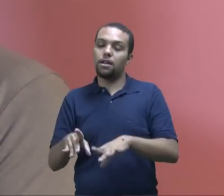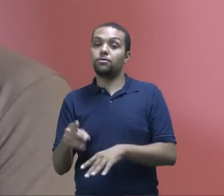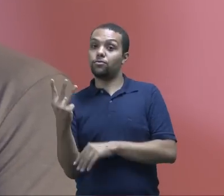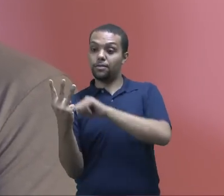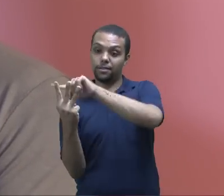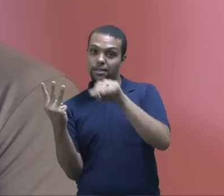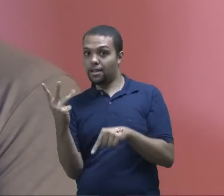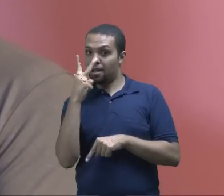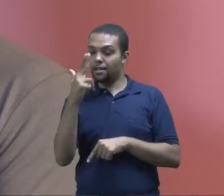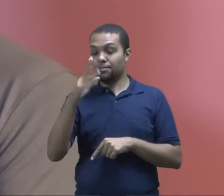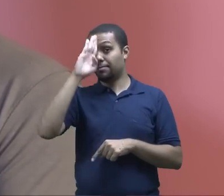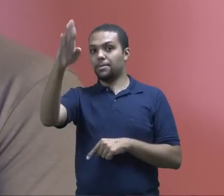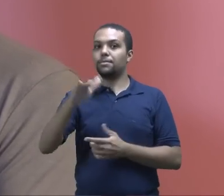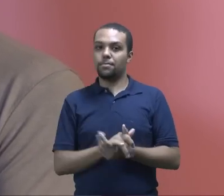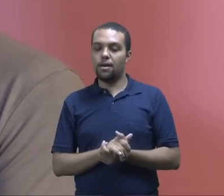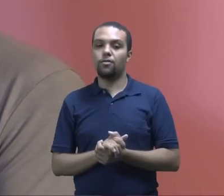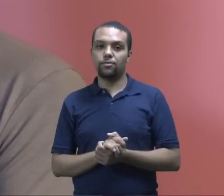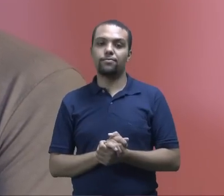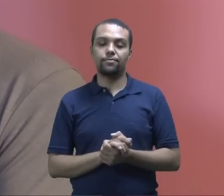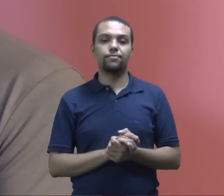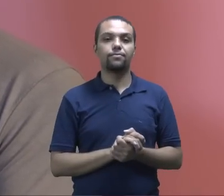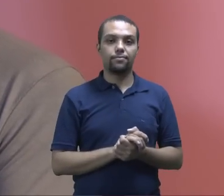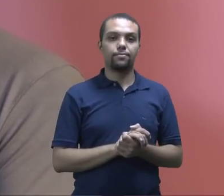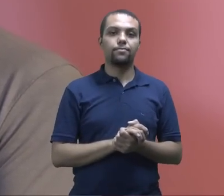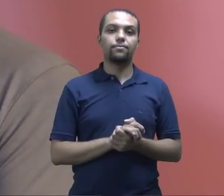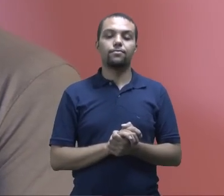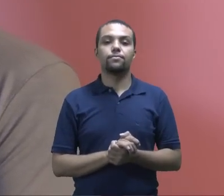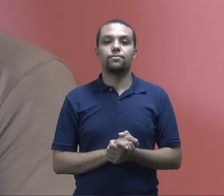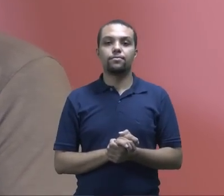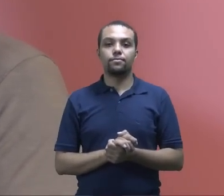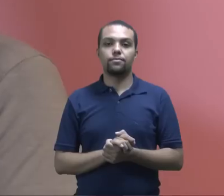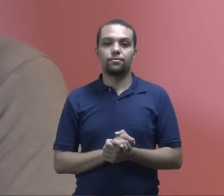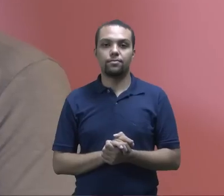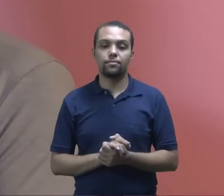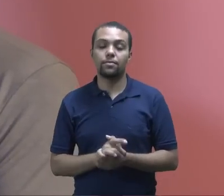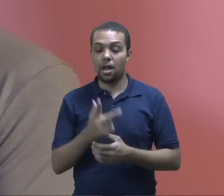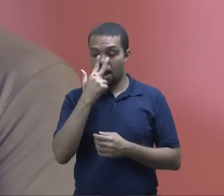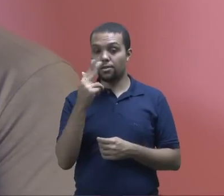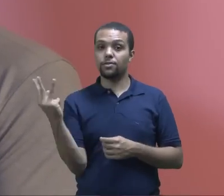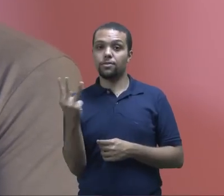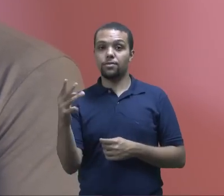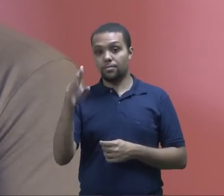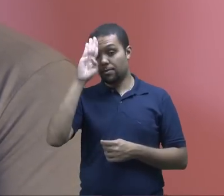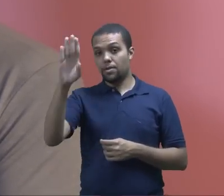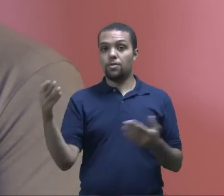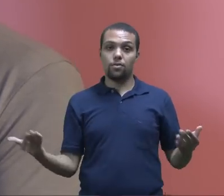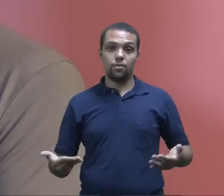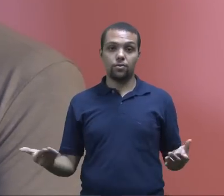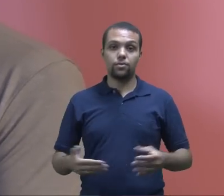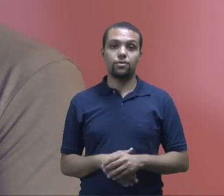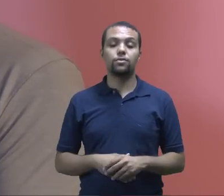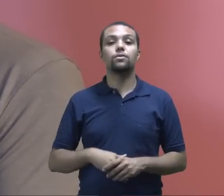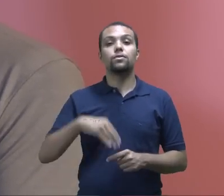Canadá e a Austrália, acho que são uhum. os times, assim, acho que de seleções, acho que estão no auge